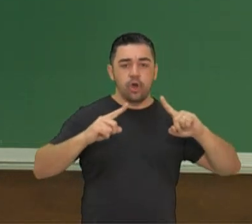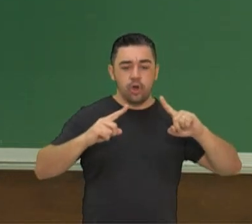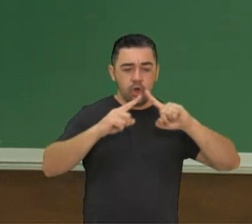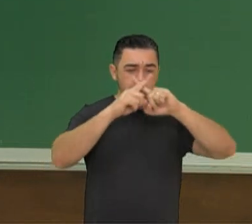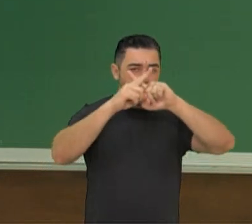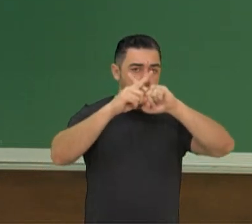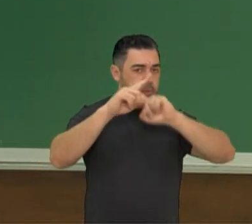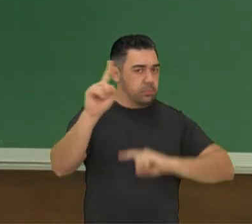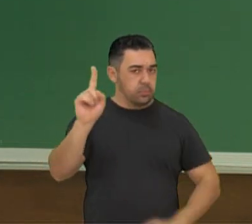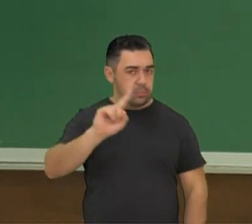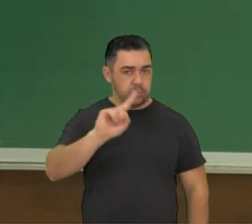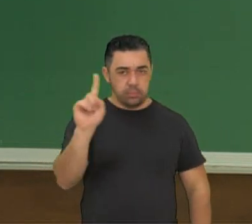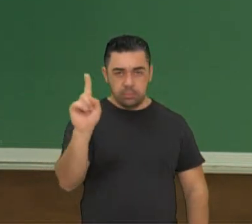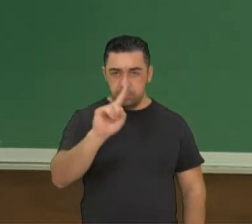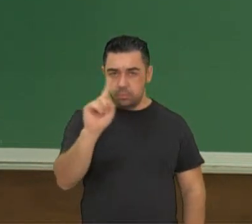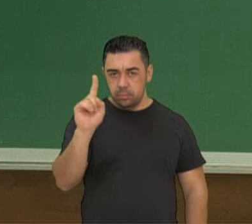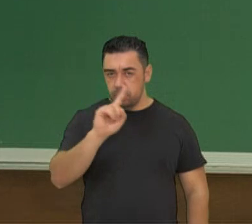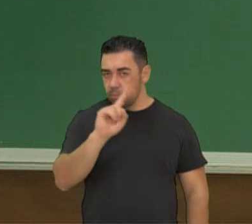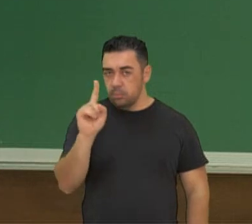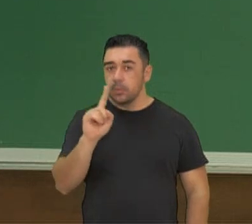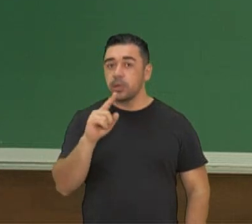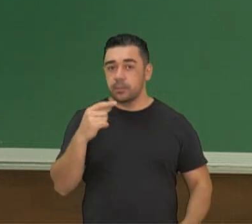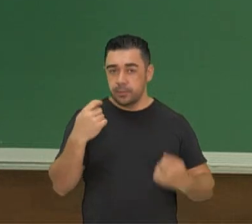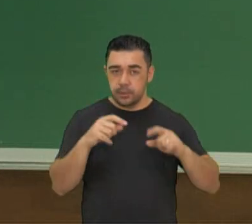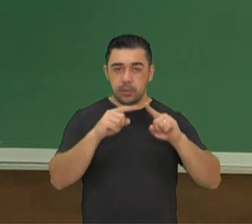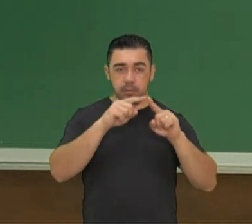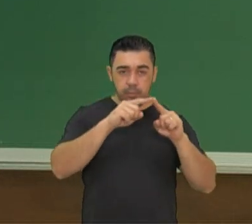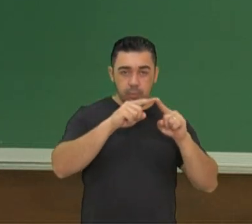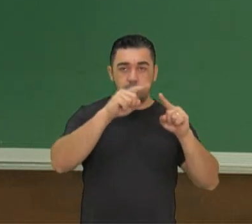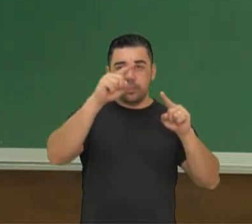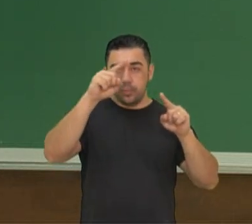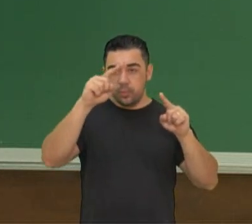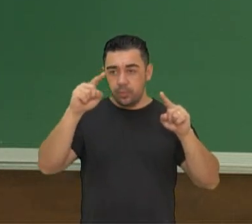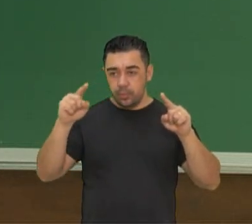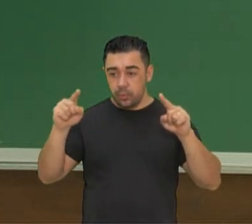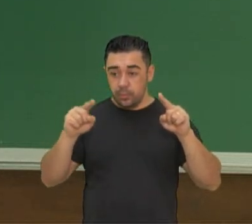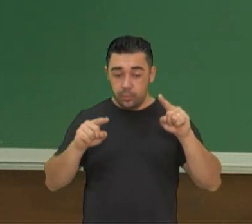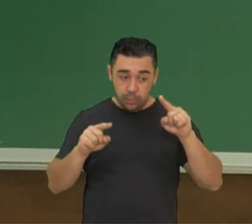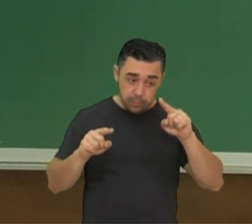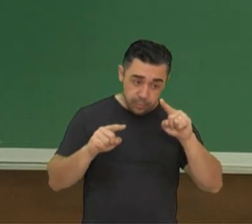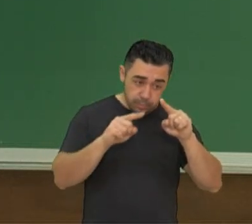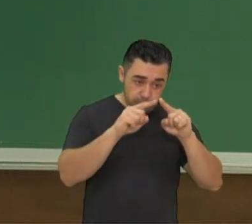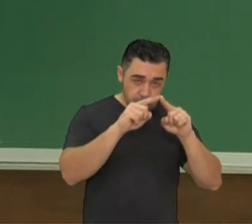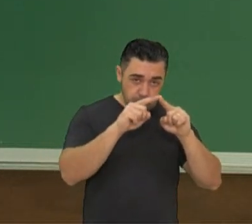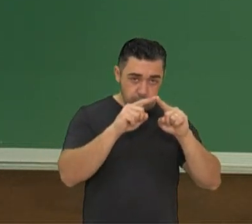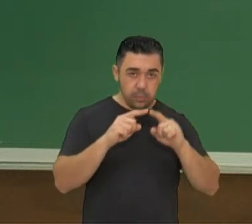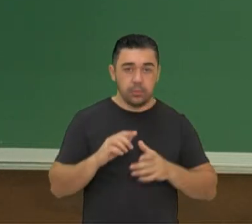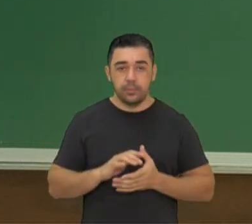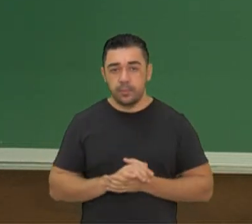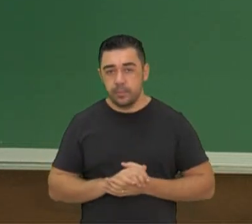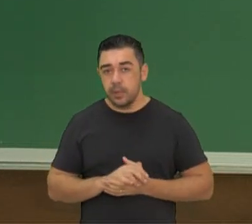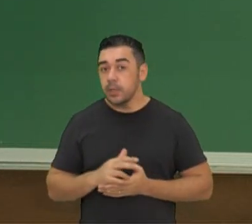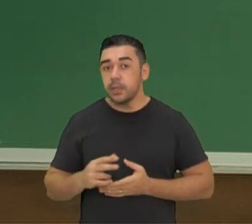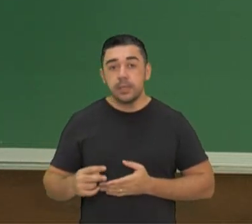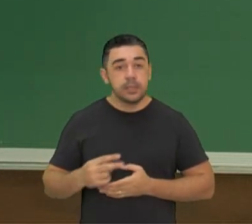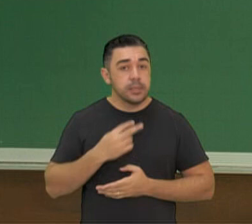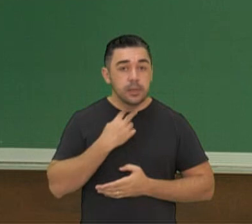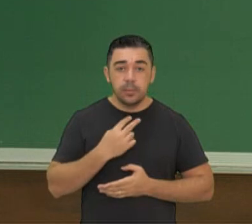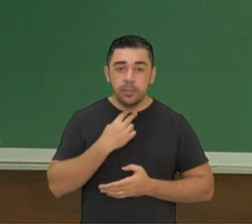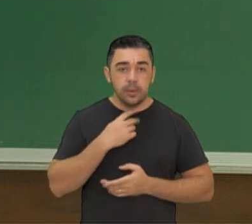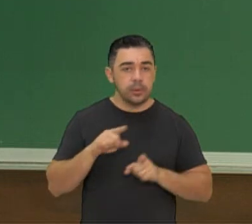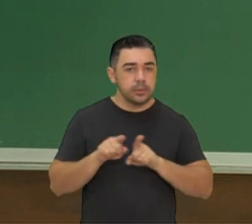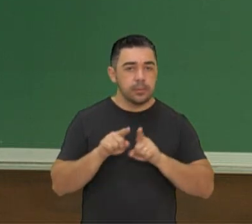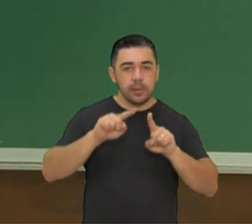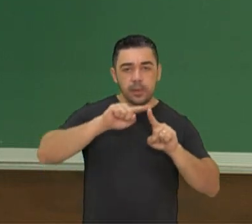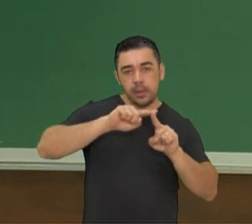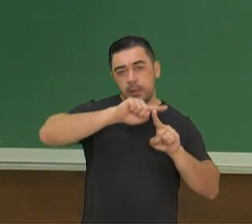do polígono, certo? A figura que eu tenho já não vai mais ser um polígono. Segunda coisa, eu não posso ter partes arredondadas,